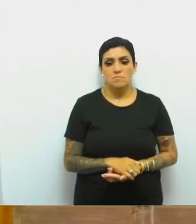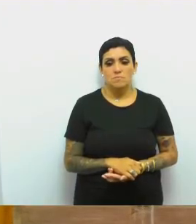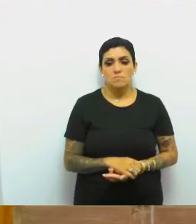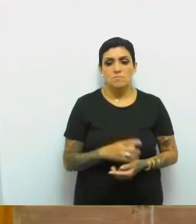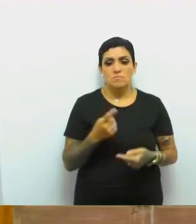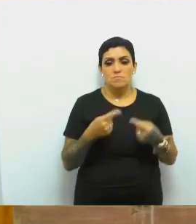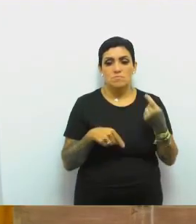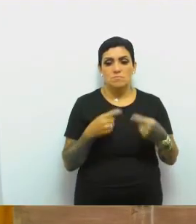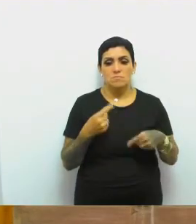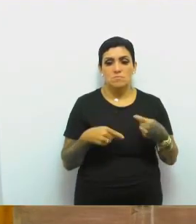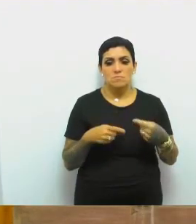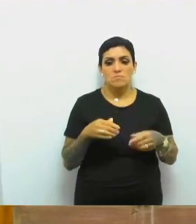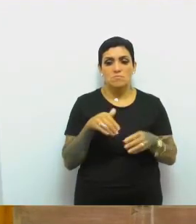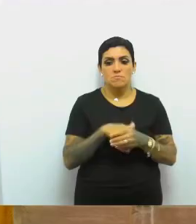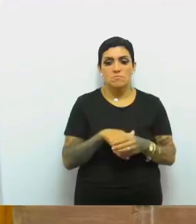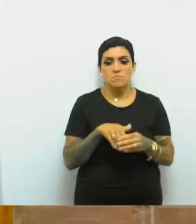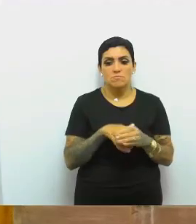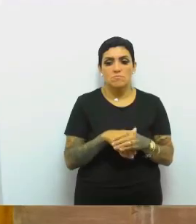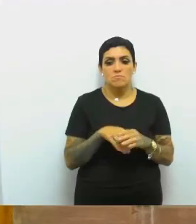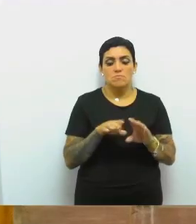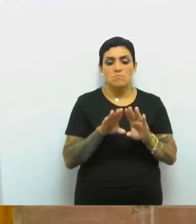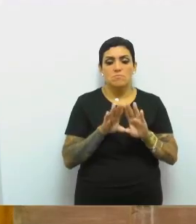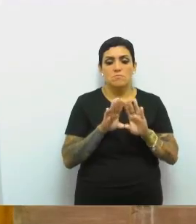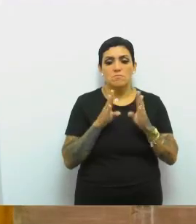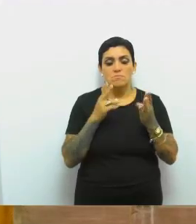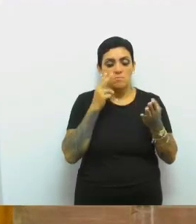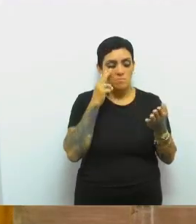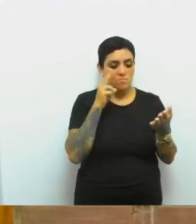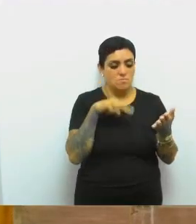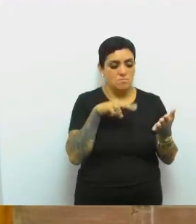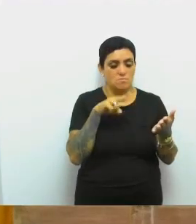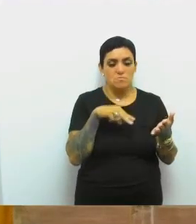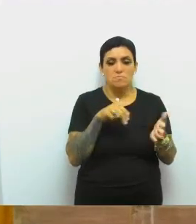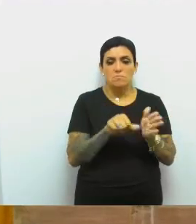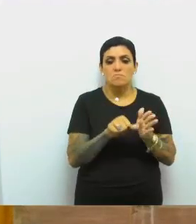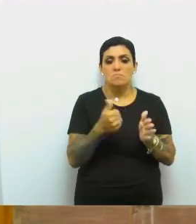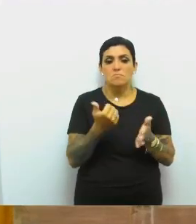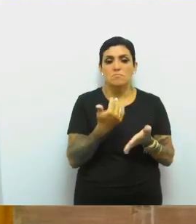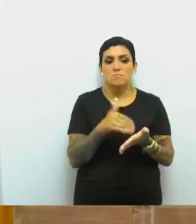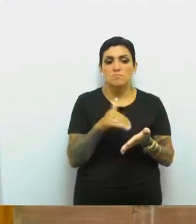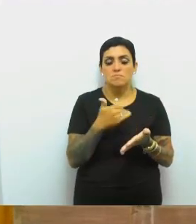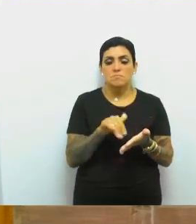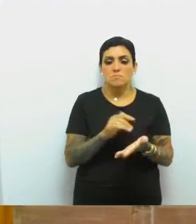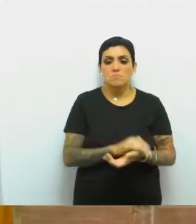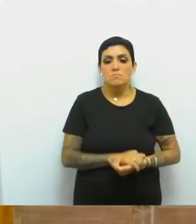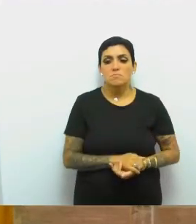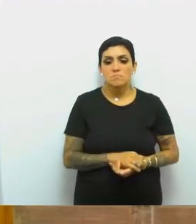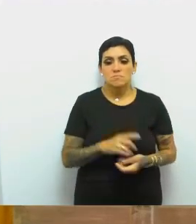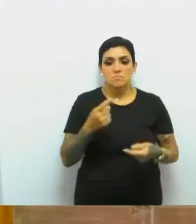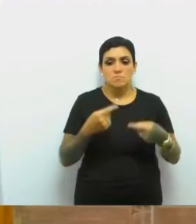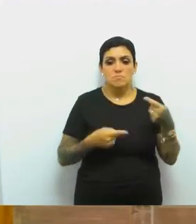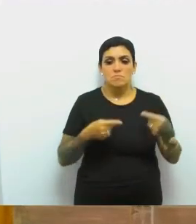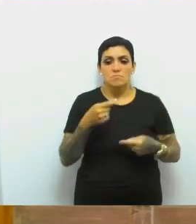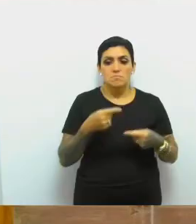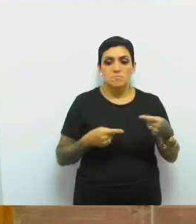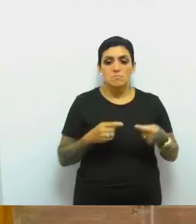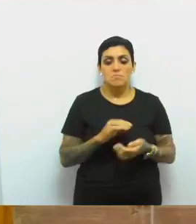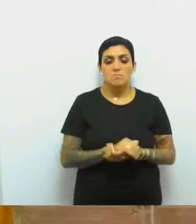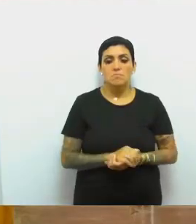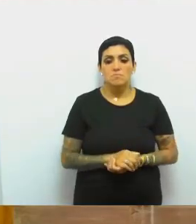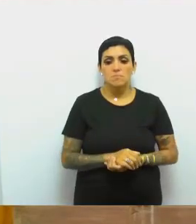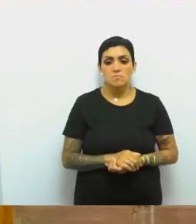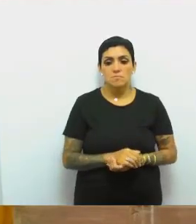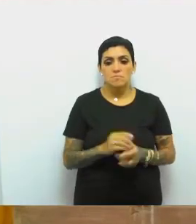Colocar em discussão e votação os pareceres lidos pelo primeiro secretário. Em discussão, com a